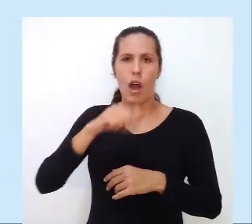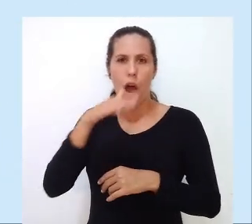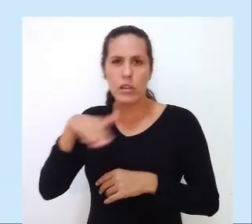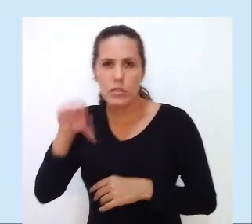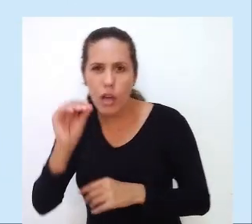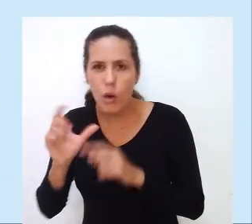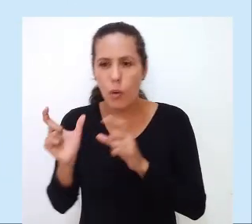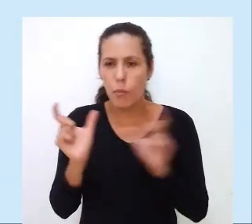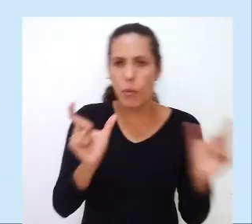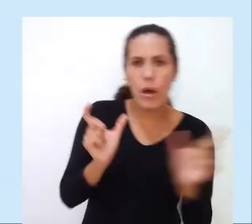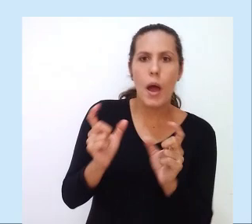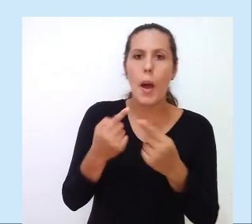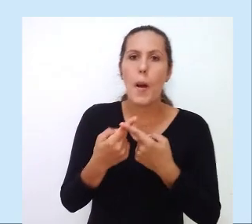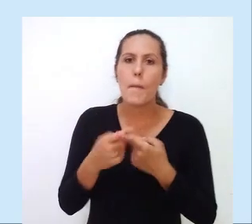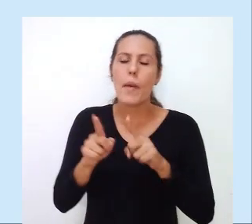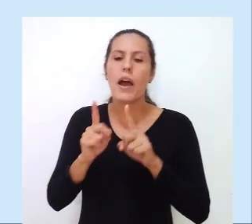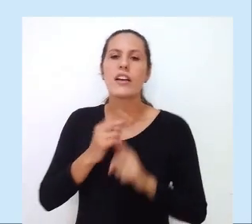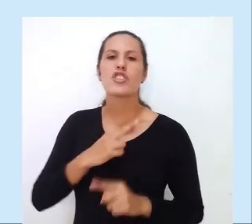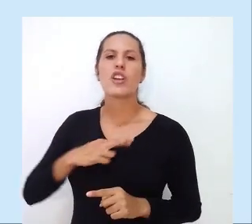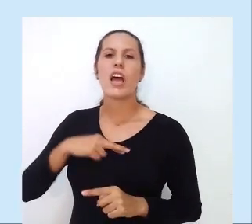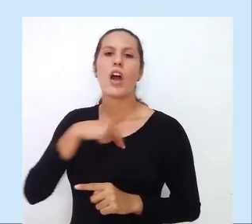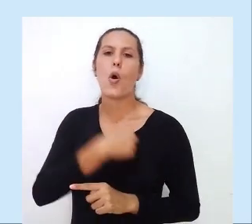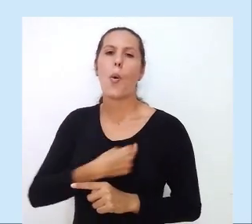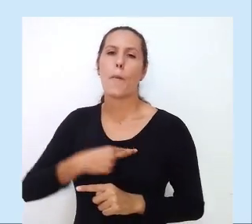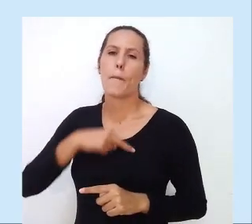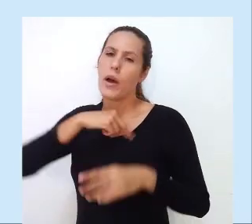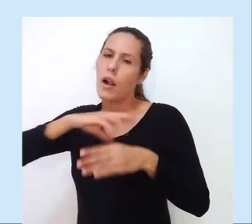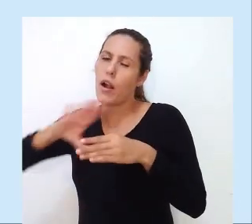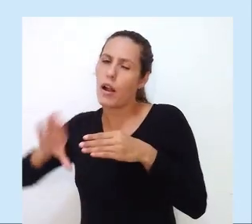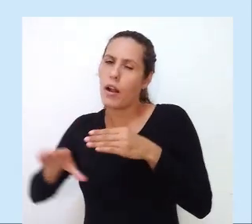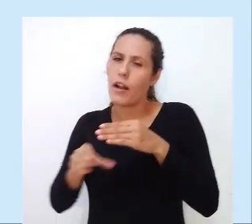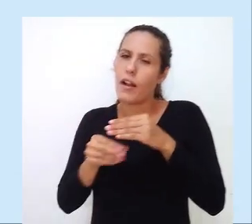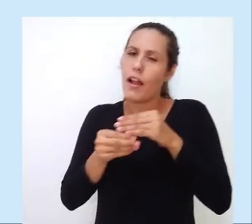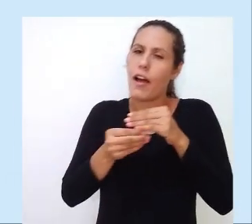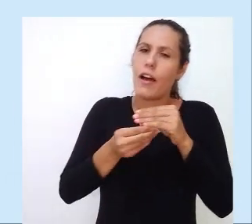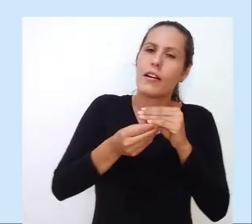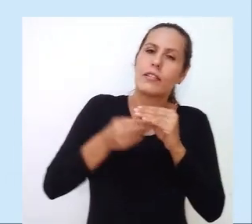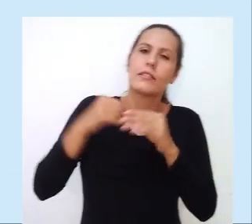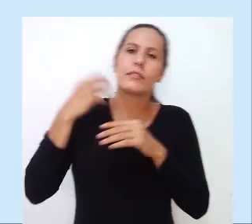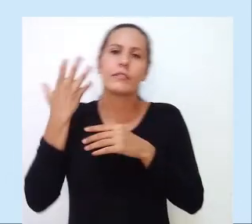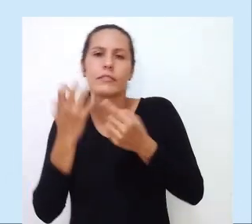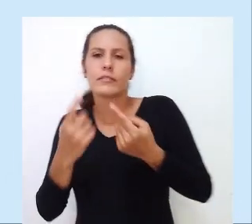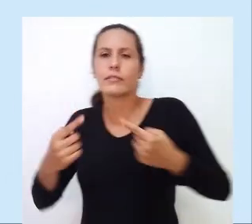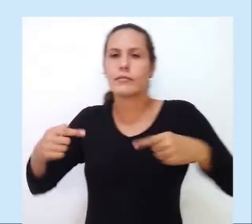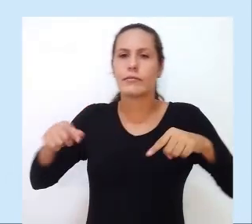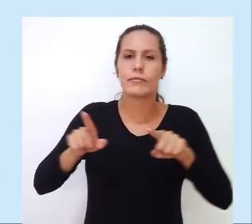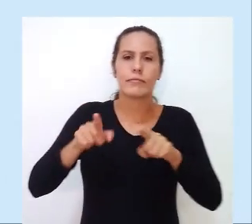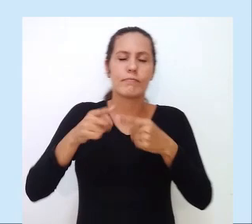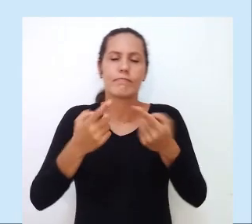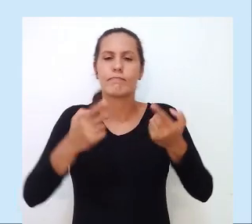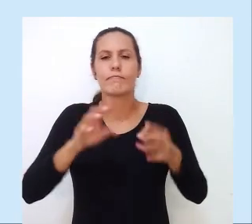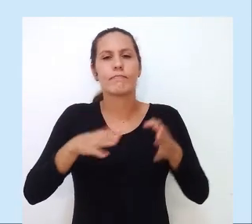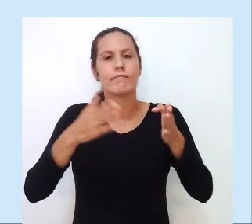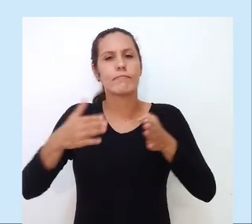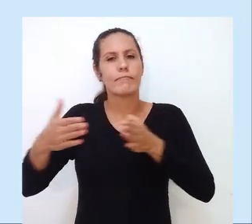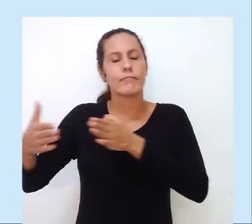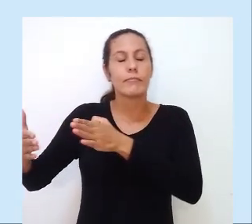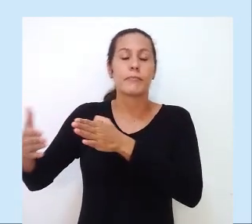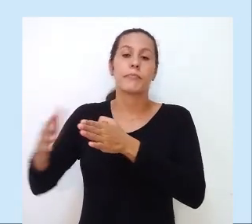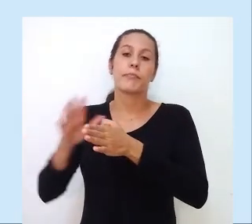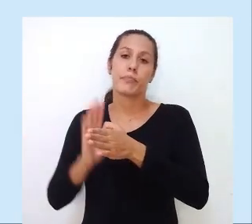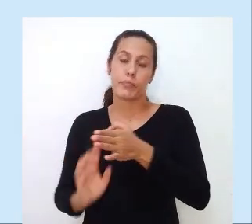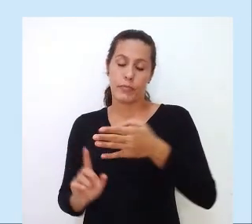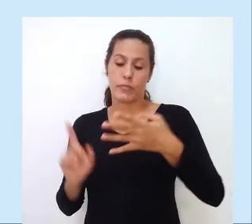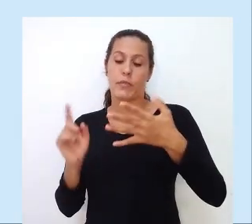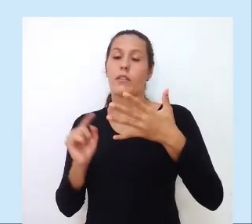heróis, mas com um pouco mais de romance e um pouco mais de melodia na execução das histórias.